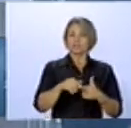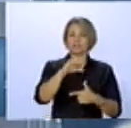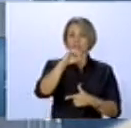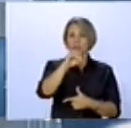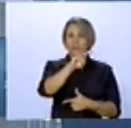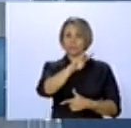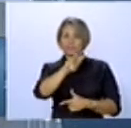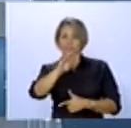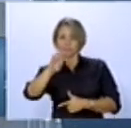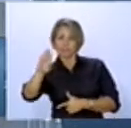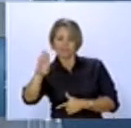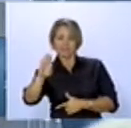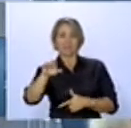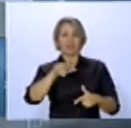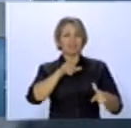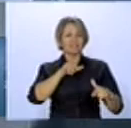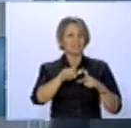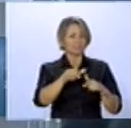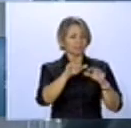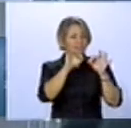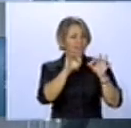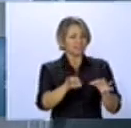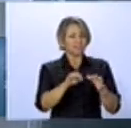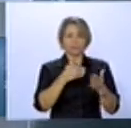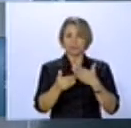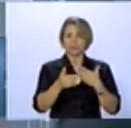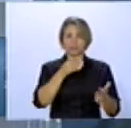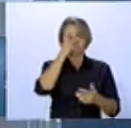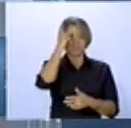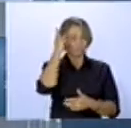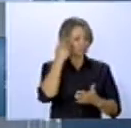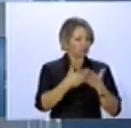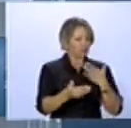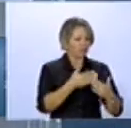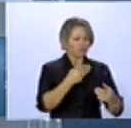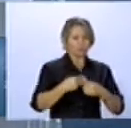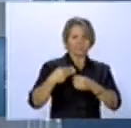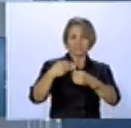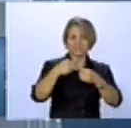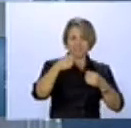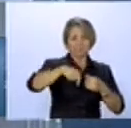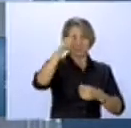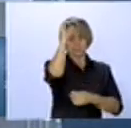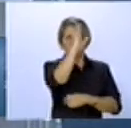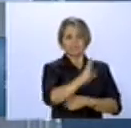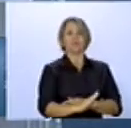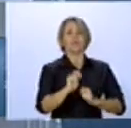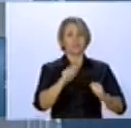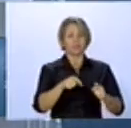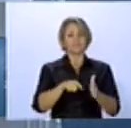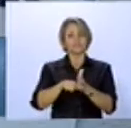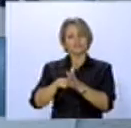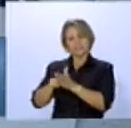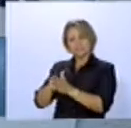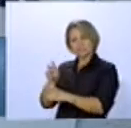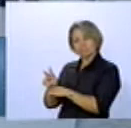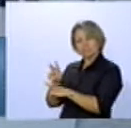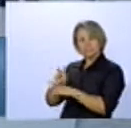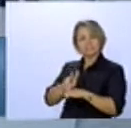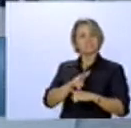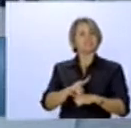oferecer ferramentas para que qualquer cidadão de qualquer município brasileiro possa fiscalizar a aplicação